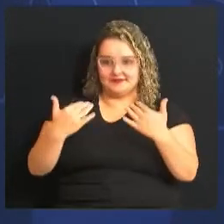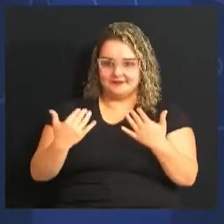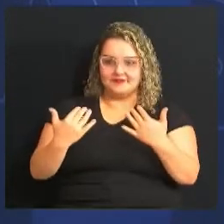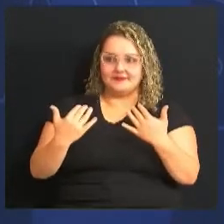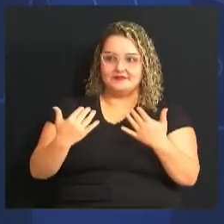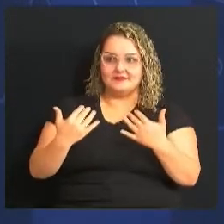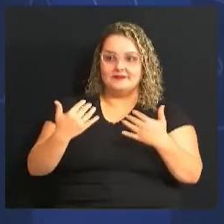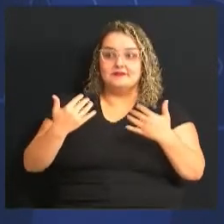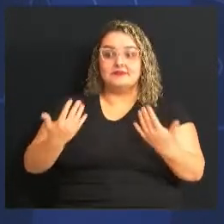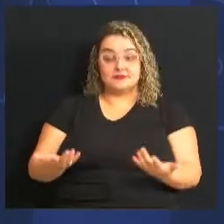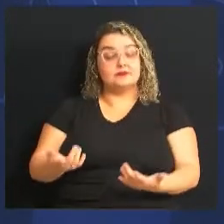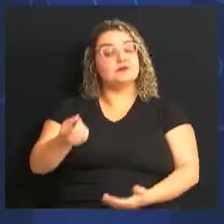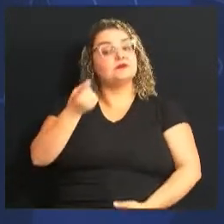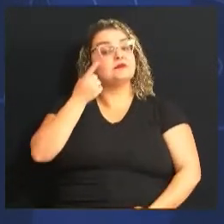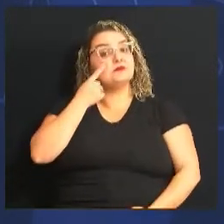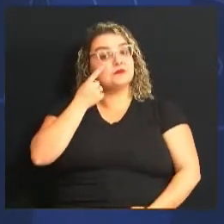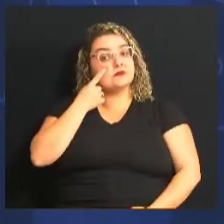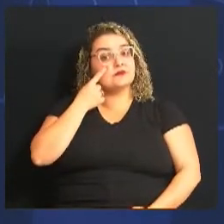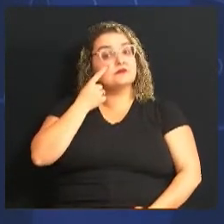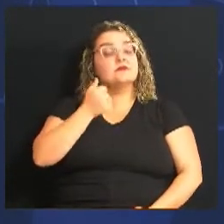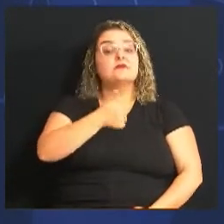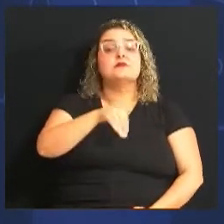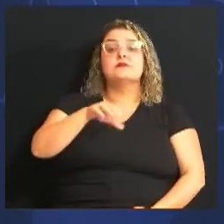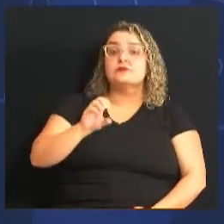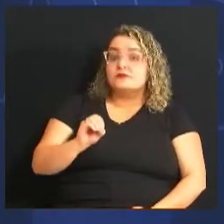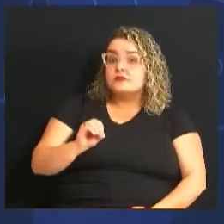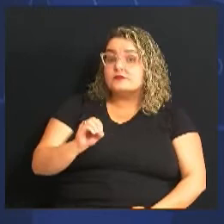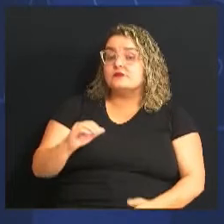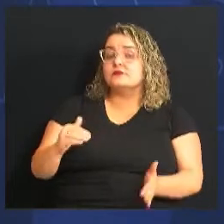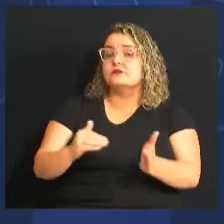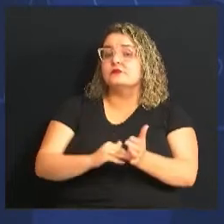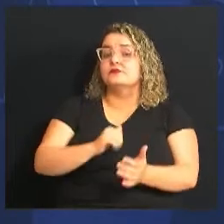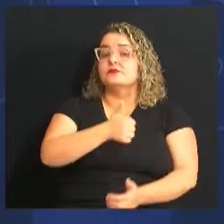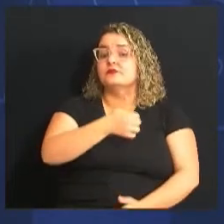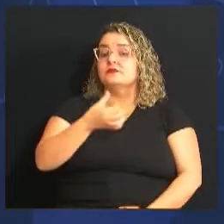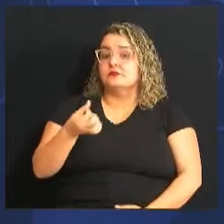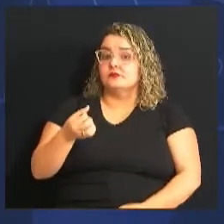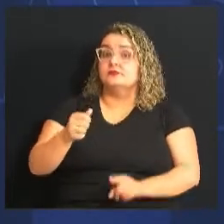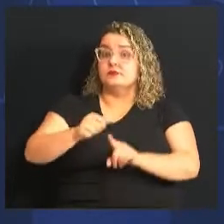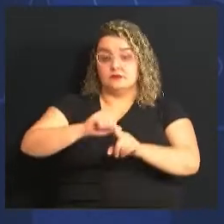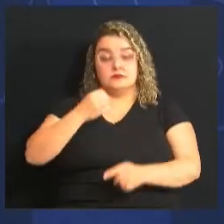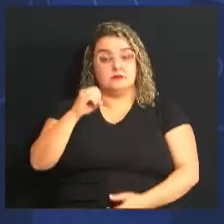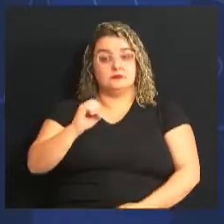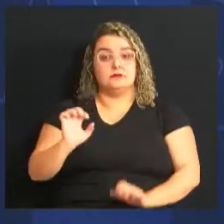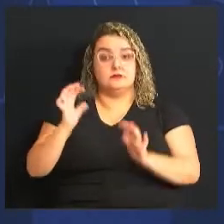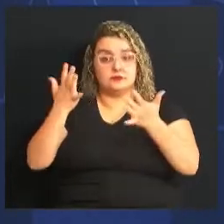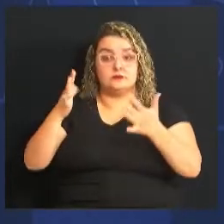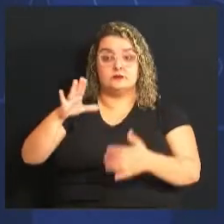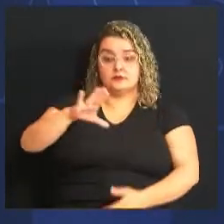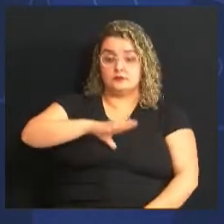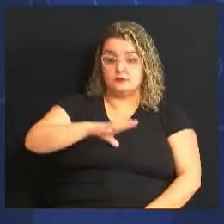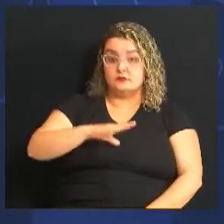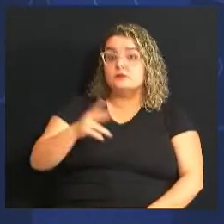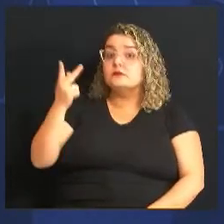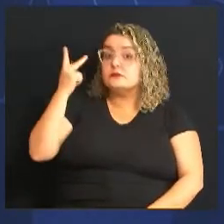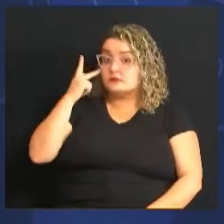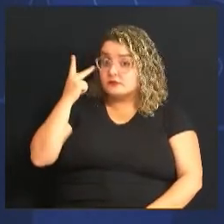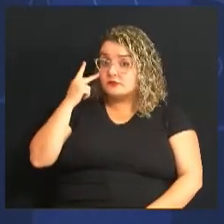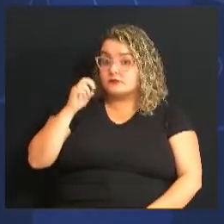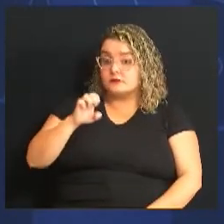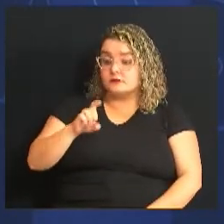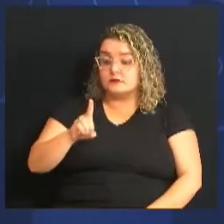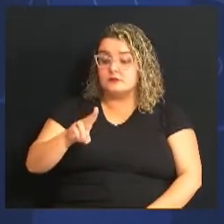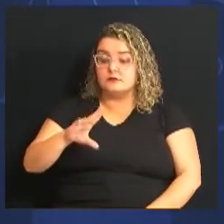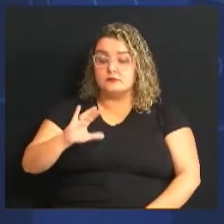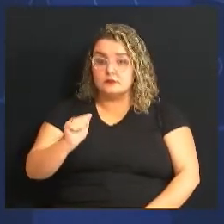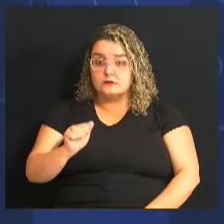audiência. E olha só, entre 10 e 16 de outubro acontece na cidade de São Paulo o Educa Week. É